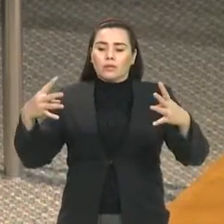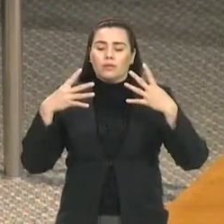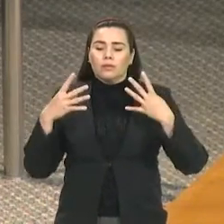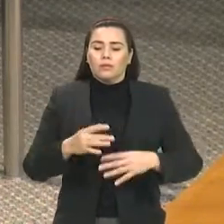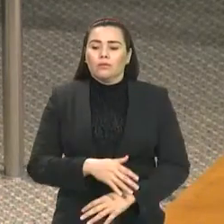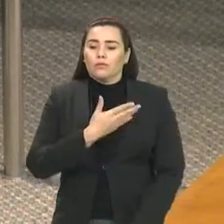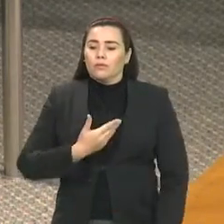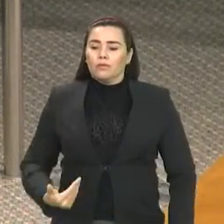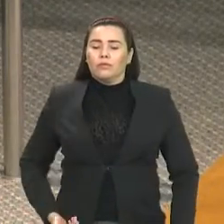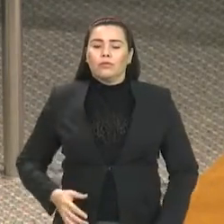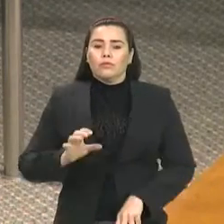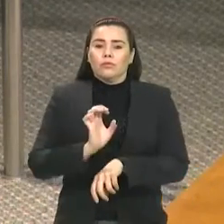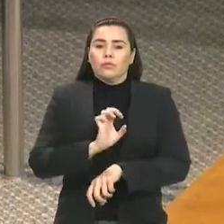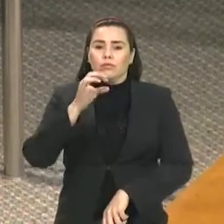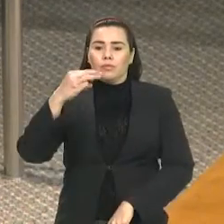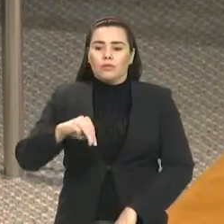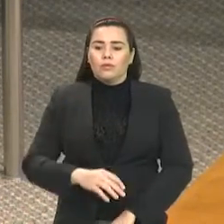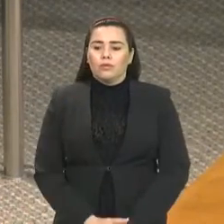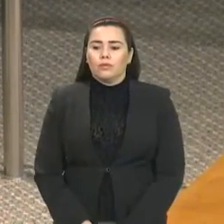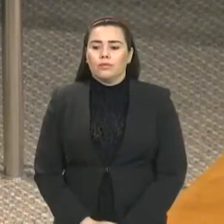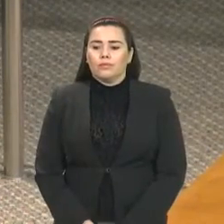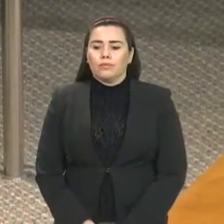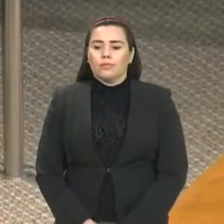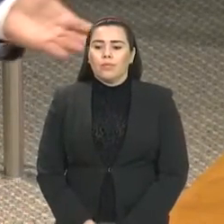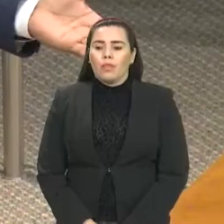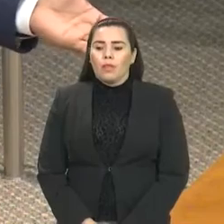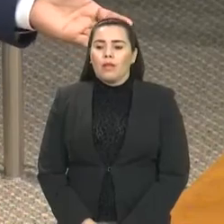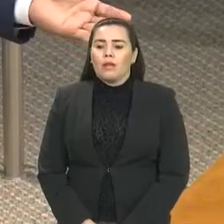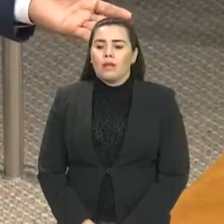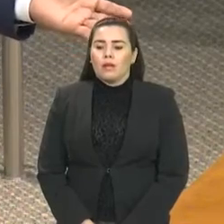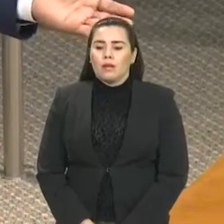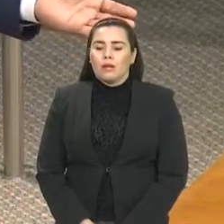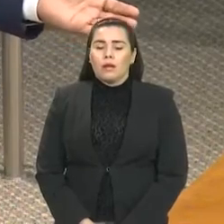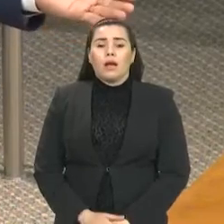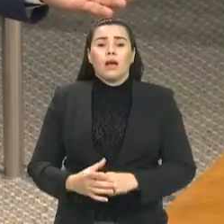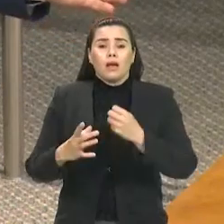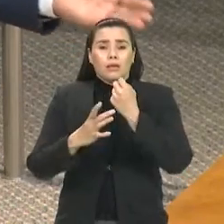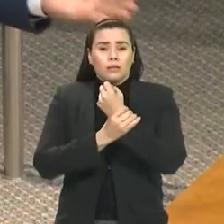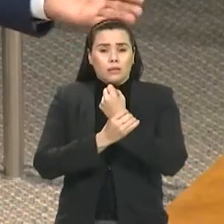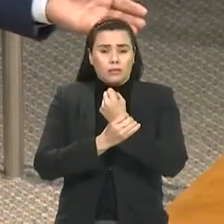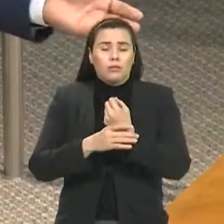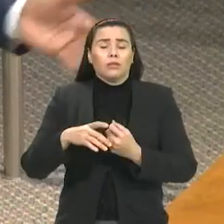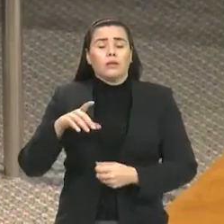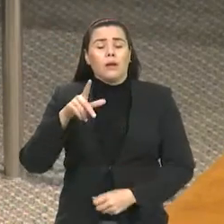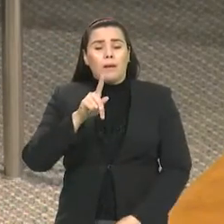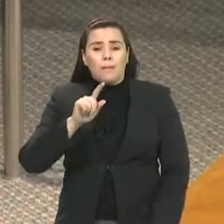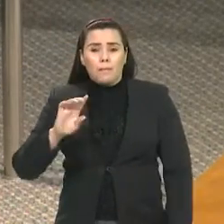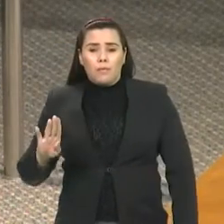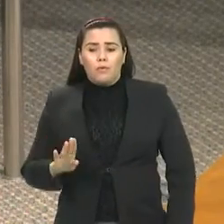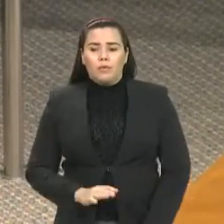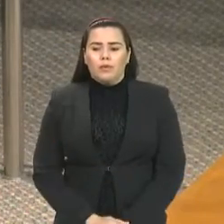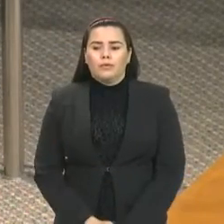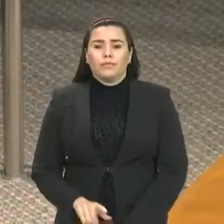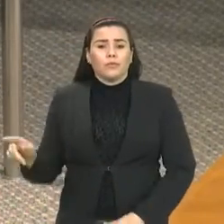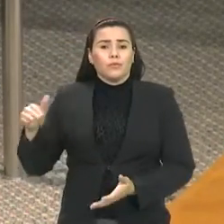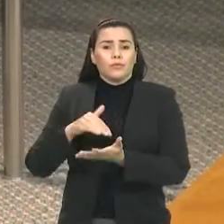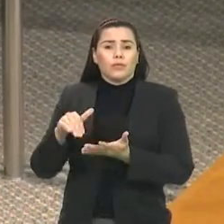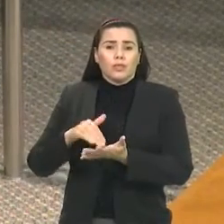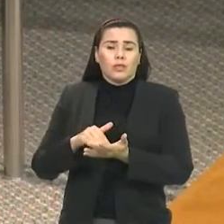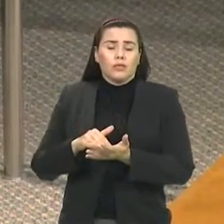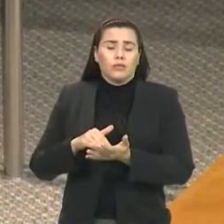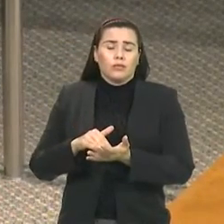Maranhão com relação à segurança pública. Estamos só aguardando a confirmação do secretário de Segurança